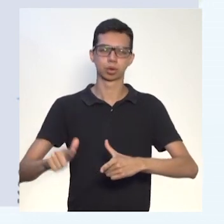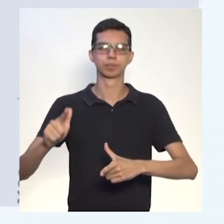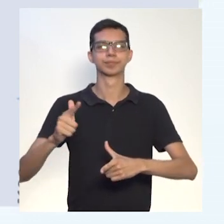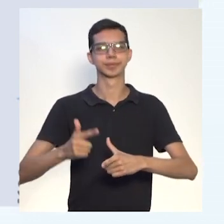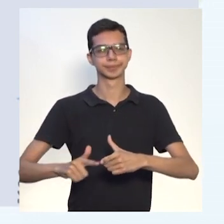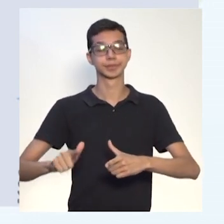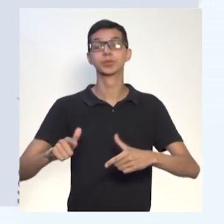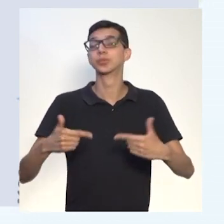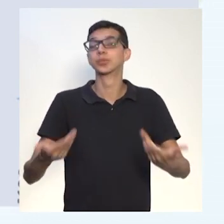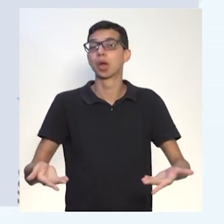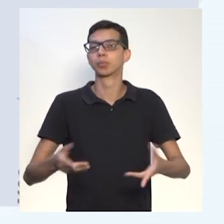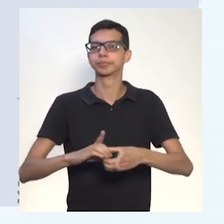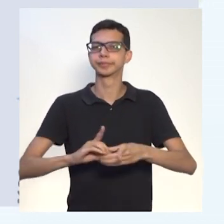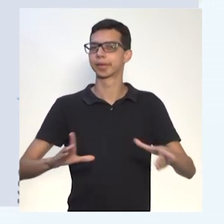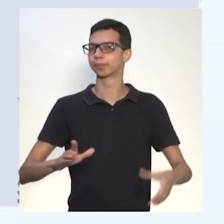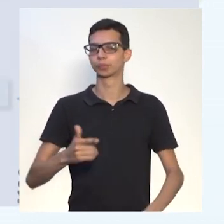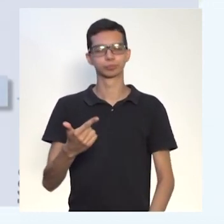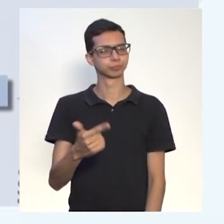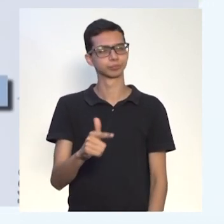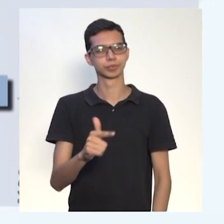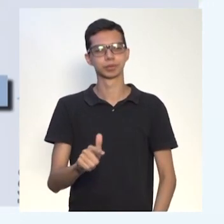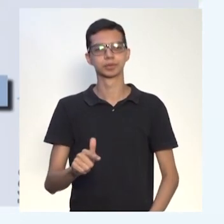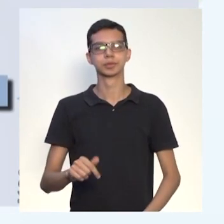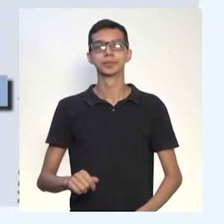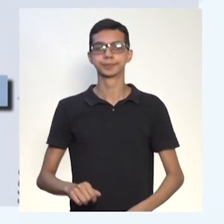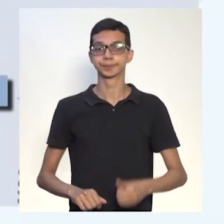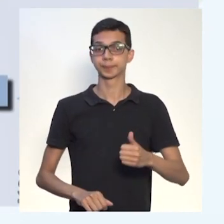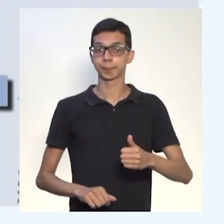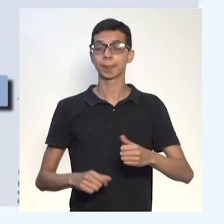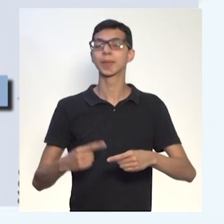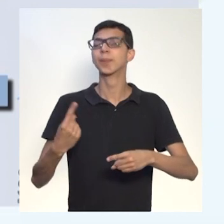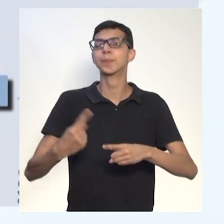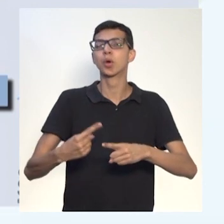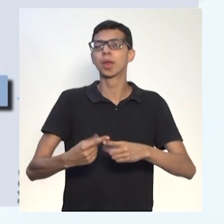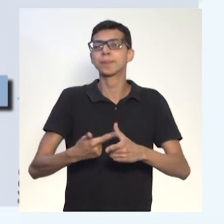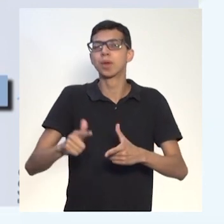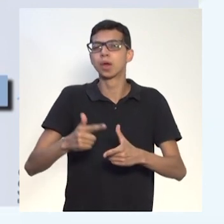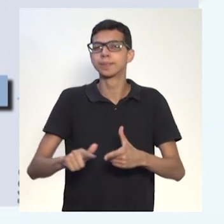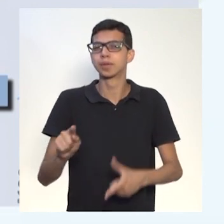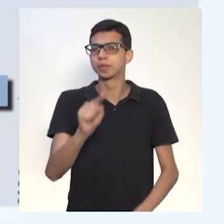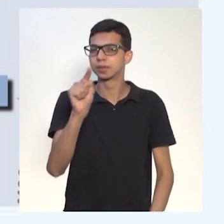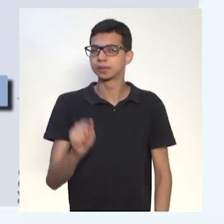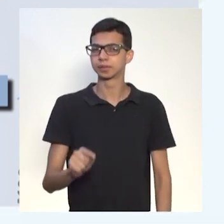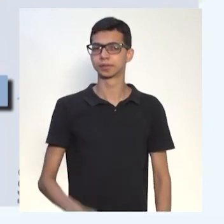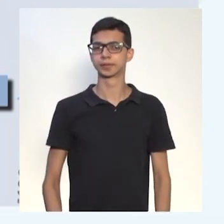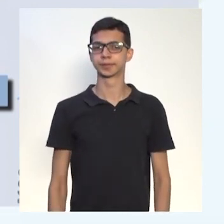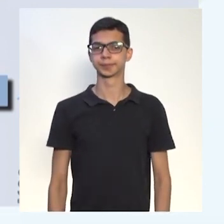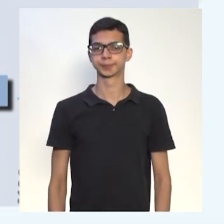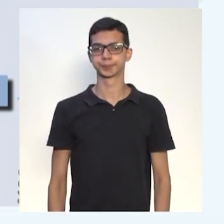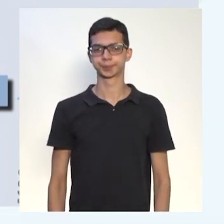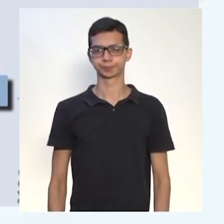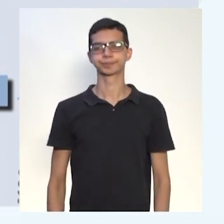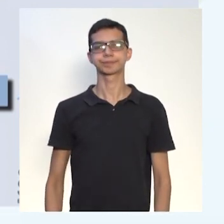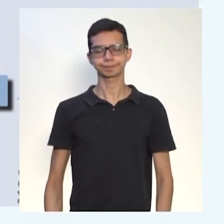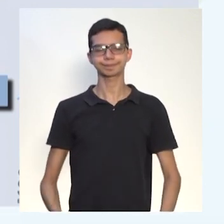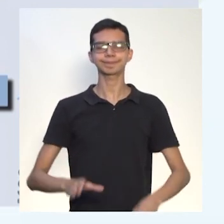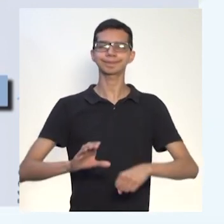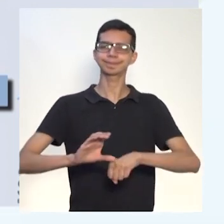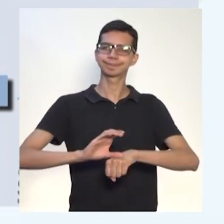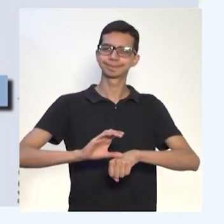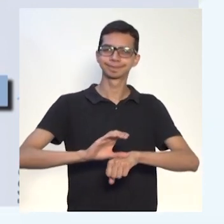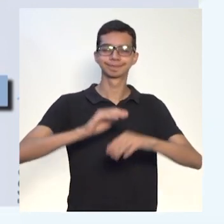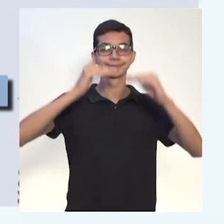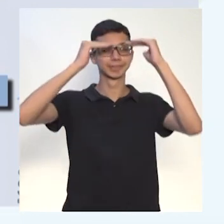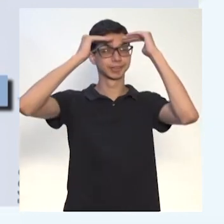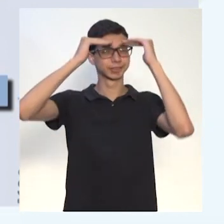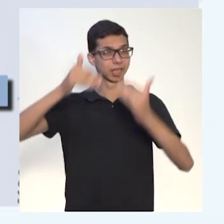democrático. Ponto. Por que é um problema? Porque desrespeita princípios constitucionais. A